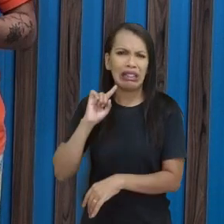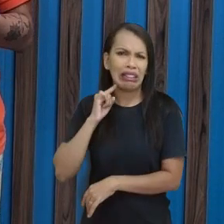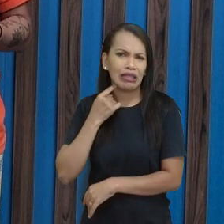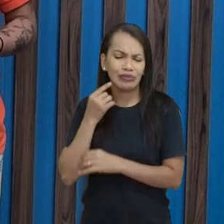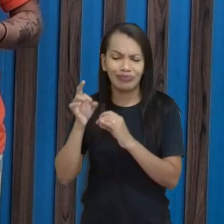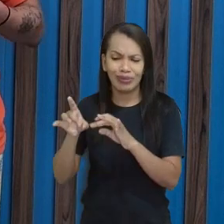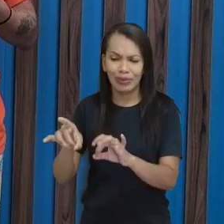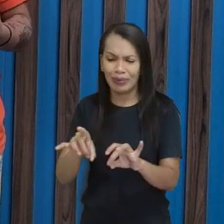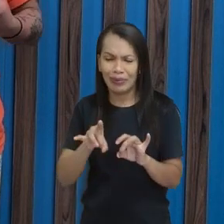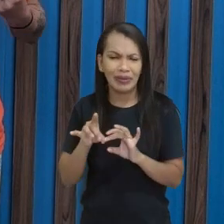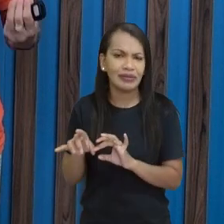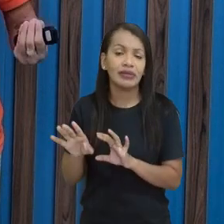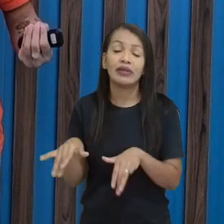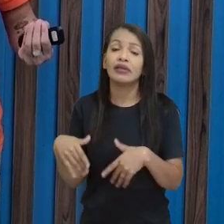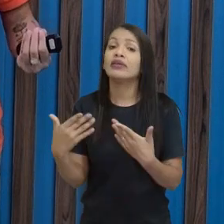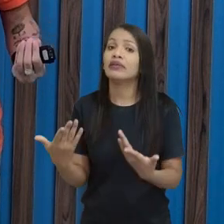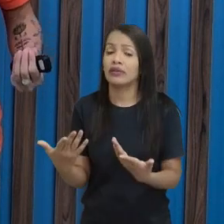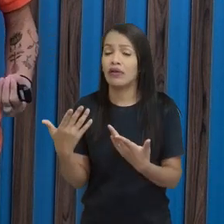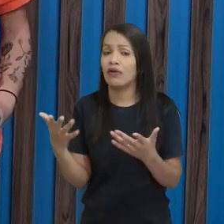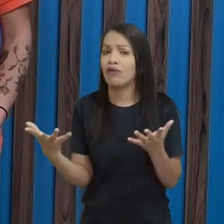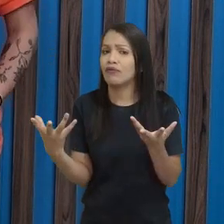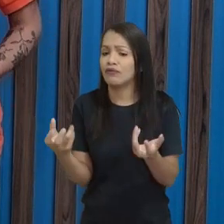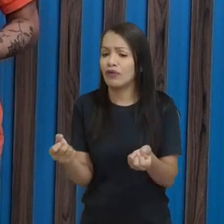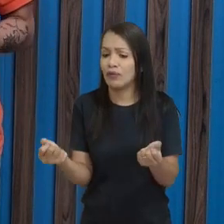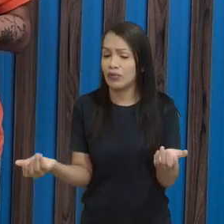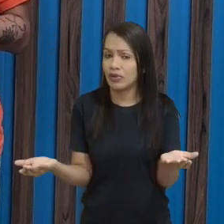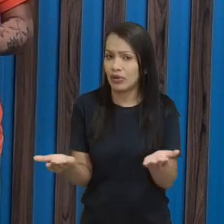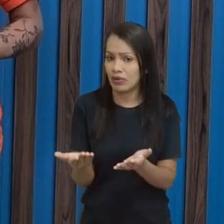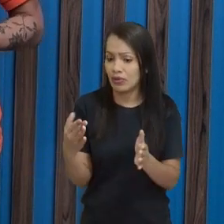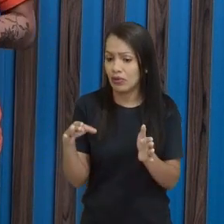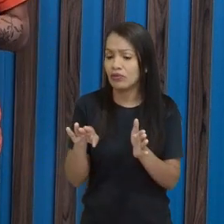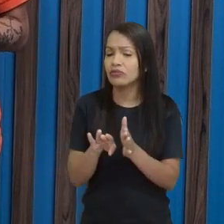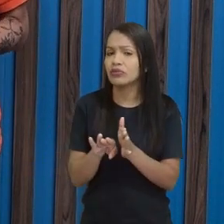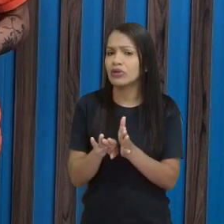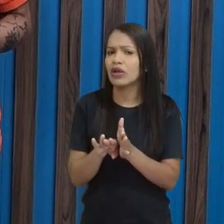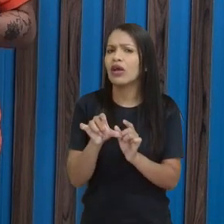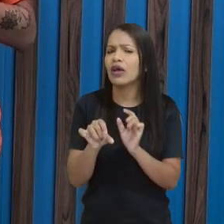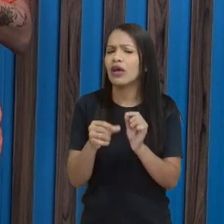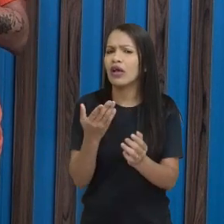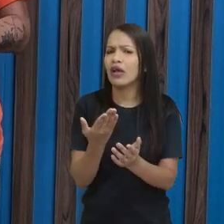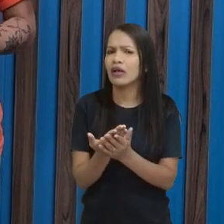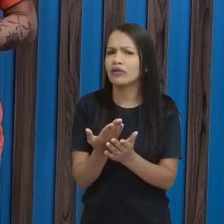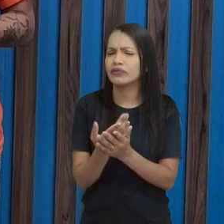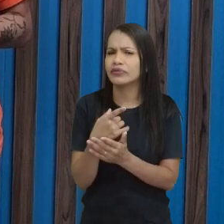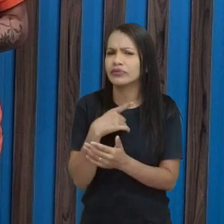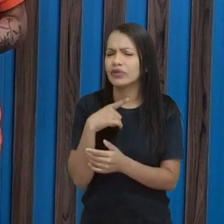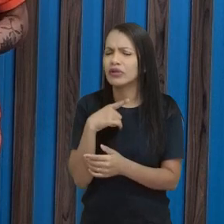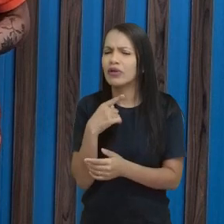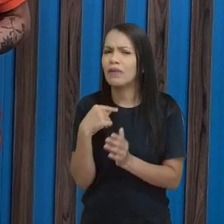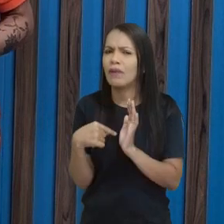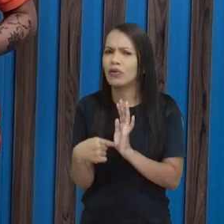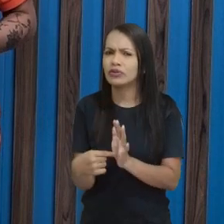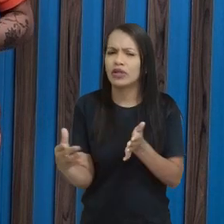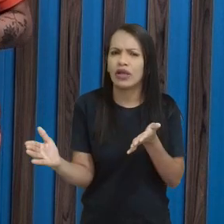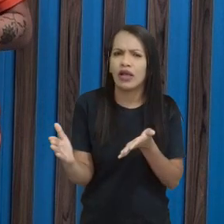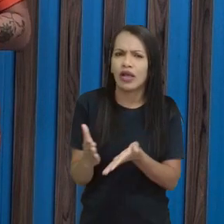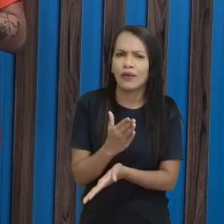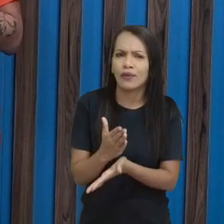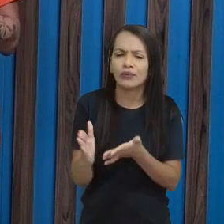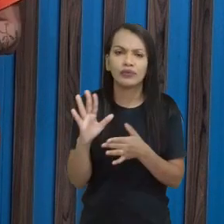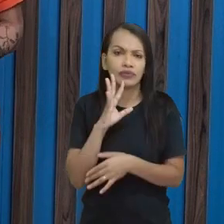a gente vai chegar hoje, né, nessa aula para trazer alguns conhecimentos aqui,